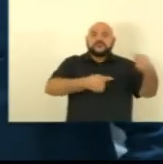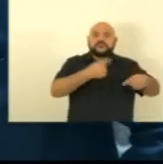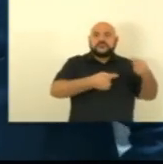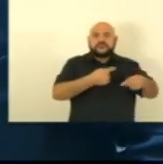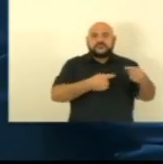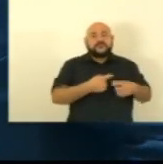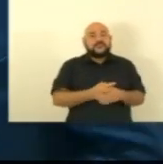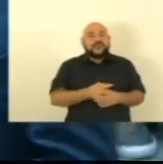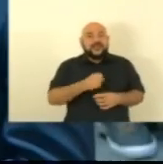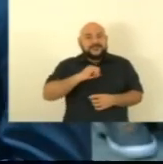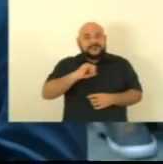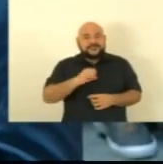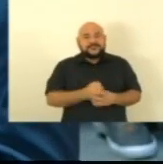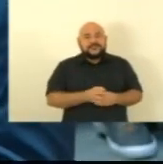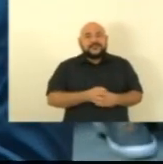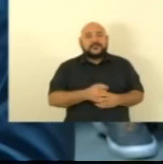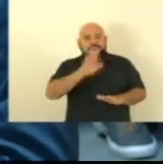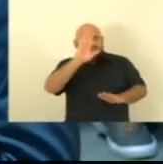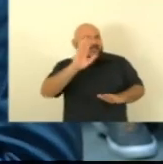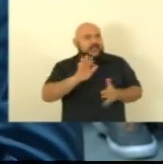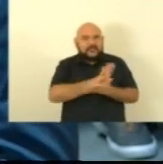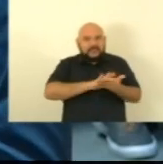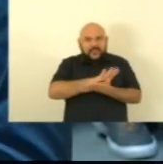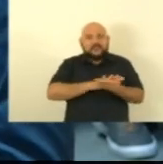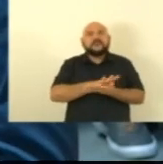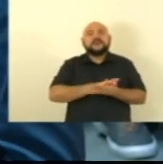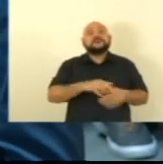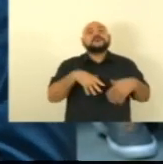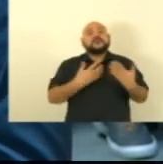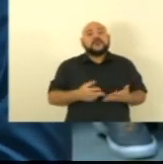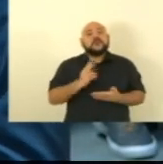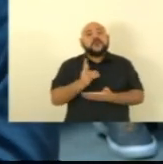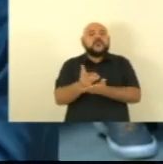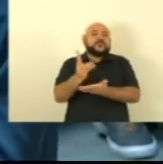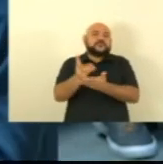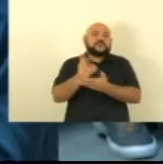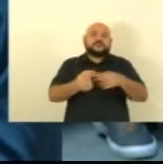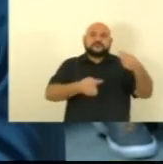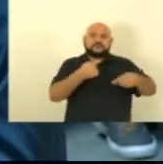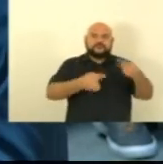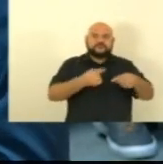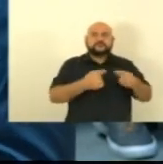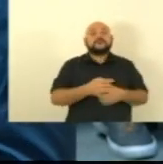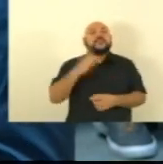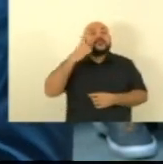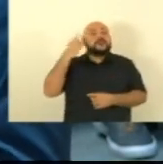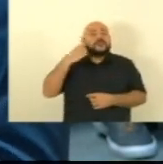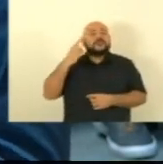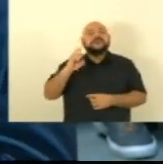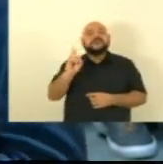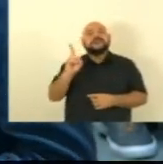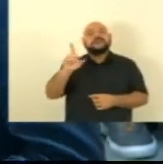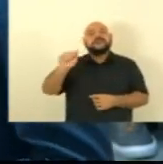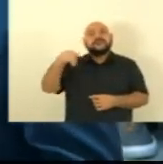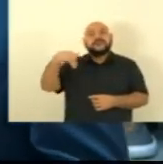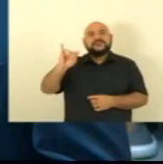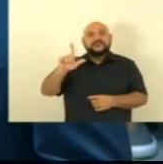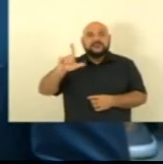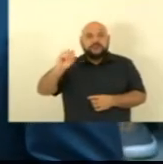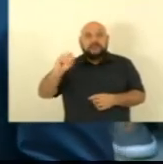que queira discutir, coloco a matéria em votação, como vota o deputado Denílio Silva. Deputado Denílio Silva com relator, deputado Janete